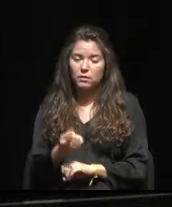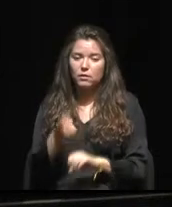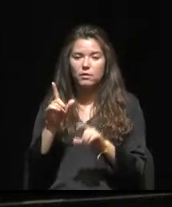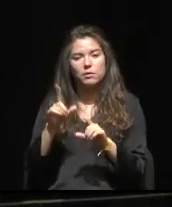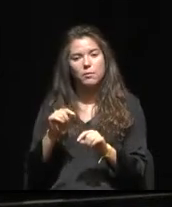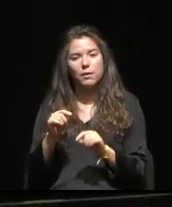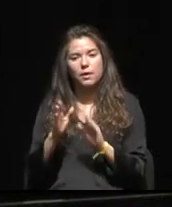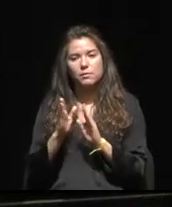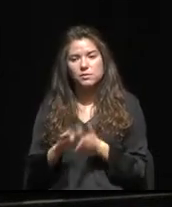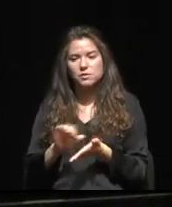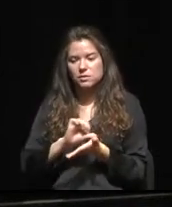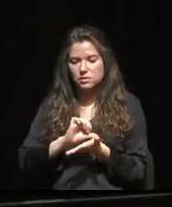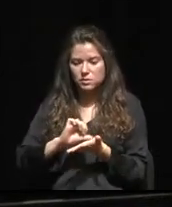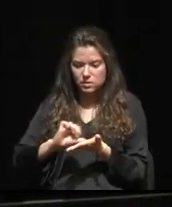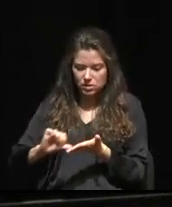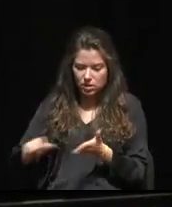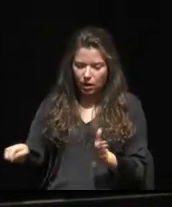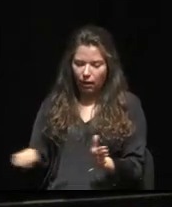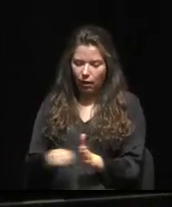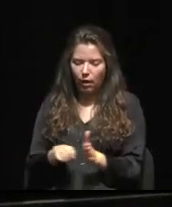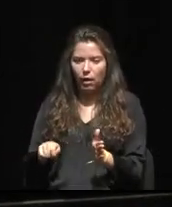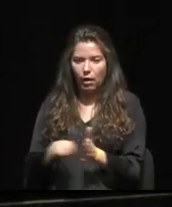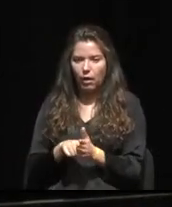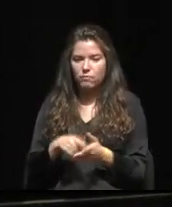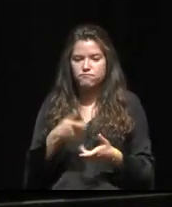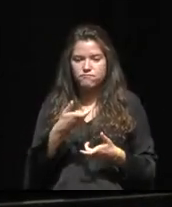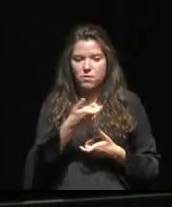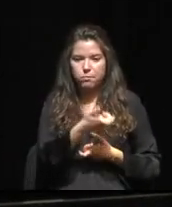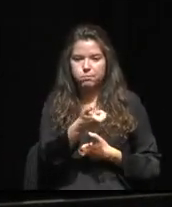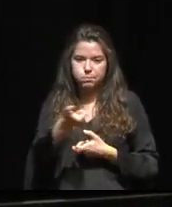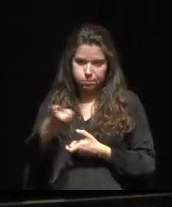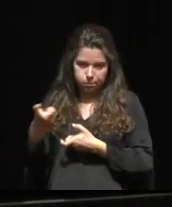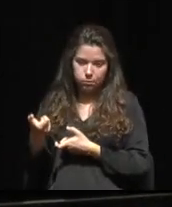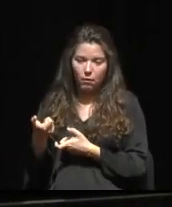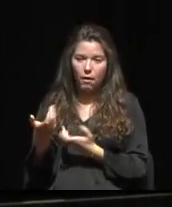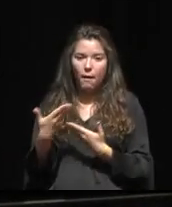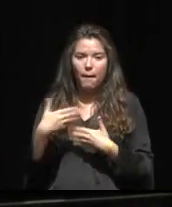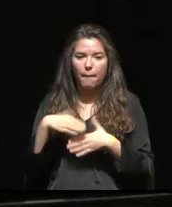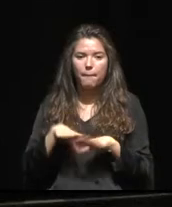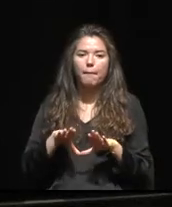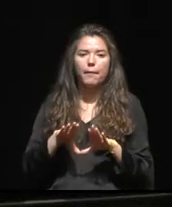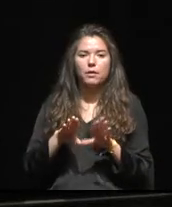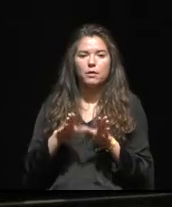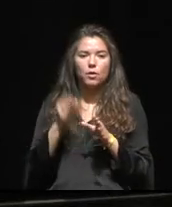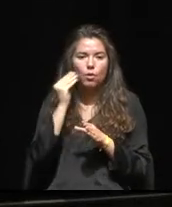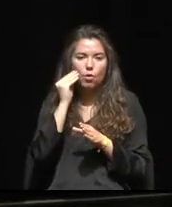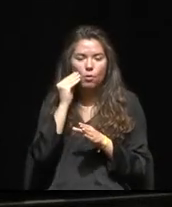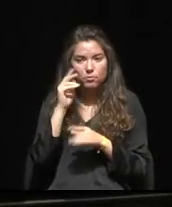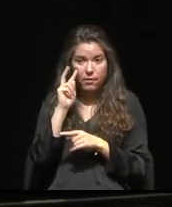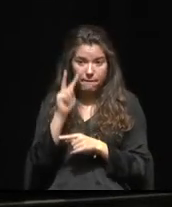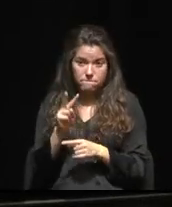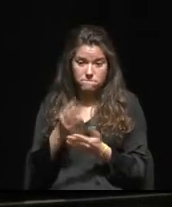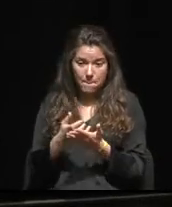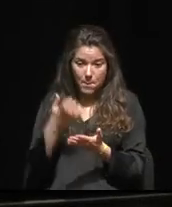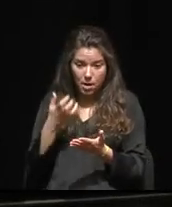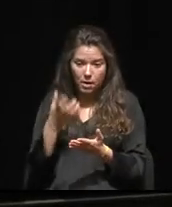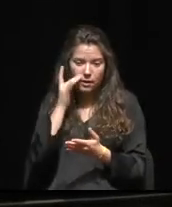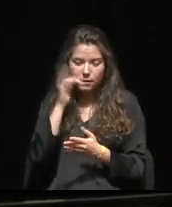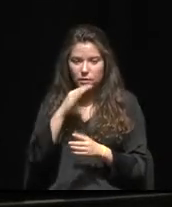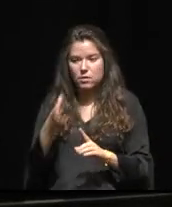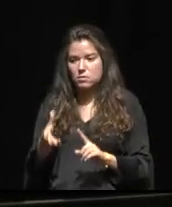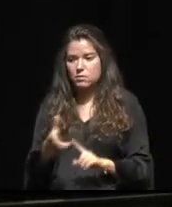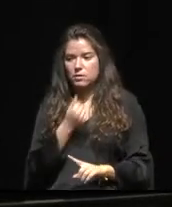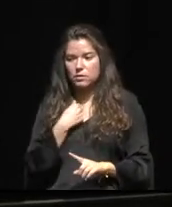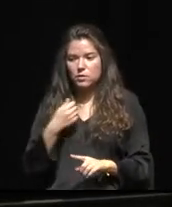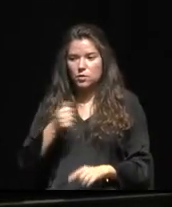desculpabilizar da insistência na escalada armamentista e como é cada vez mais ostensivo quem está a ganhar com esta guerra são